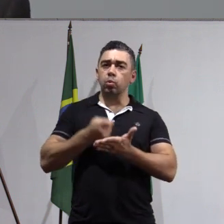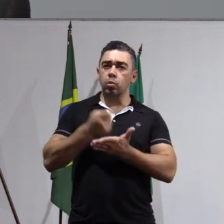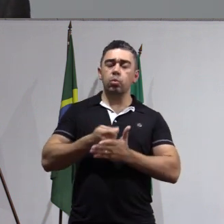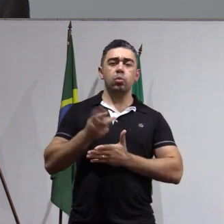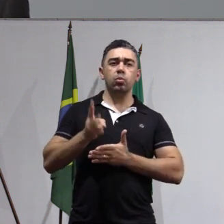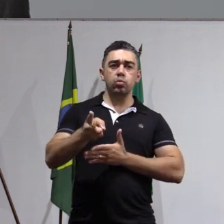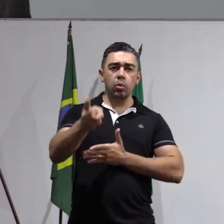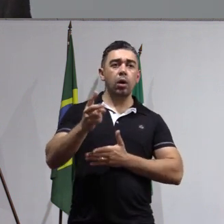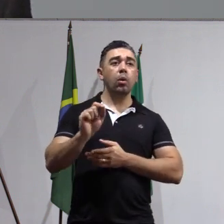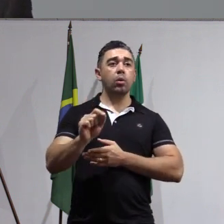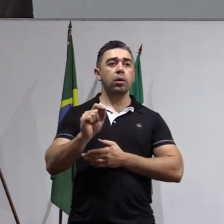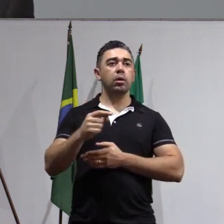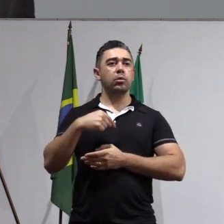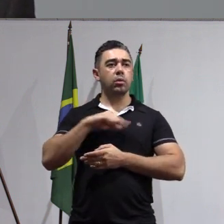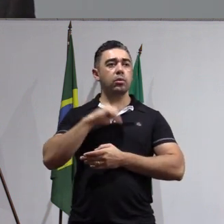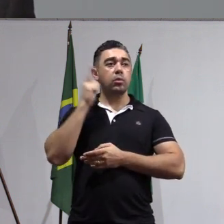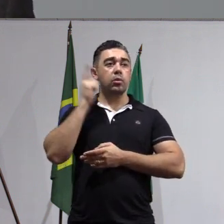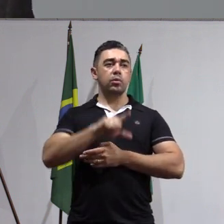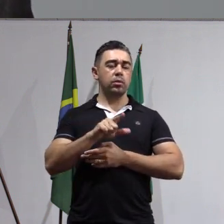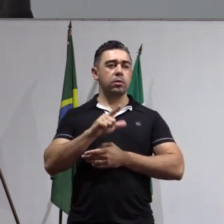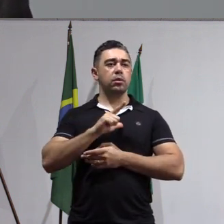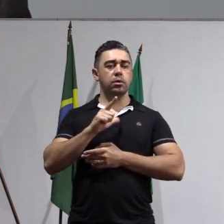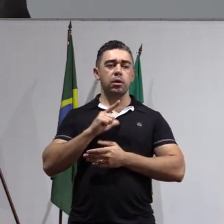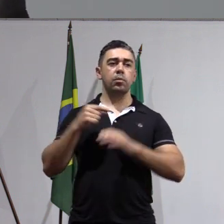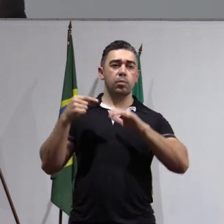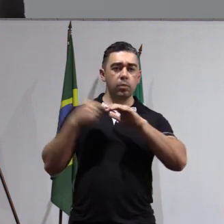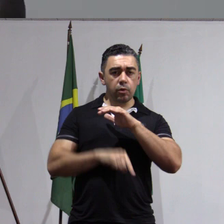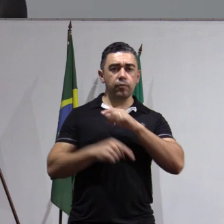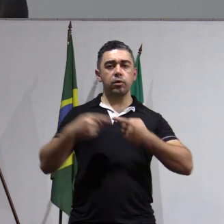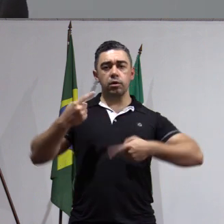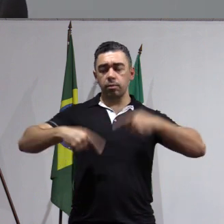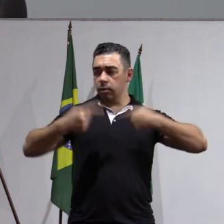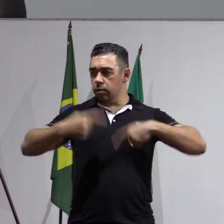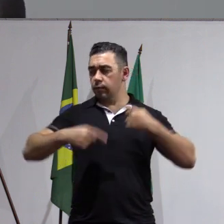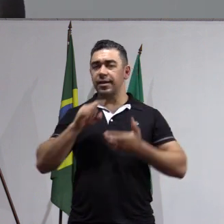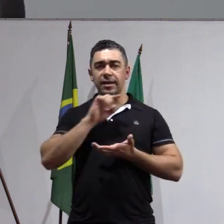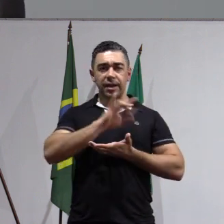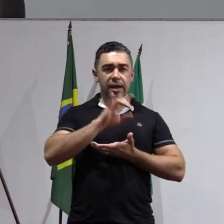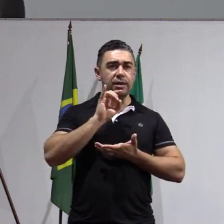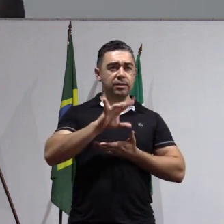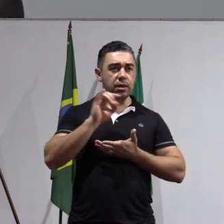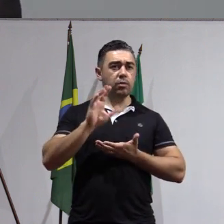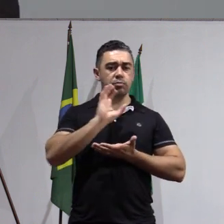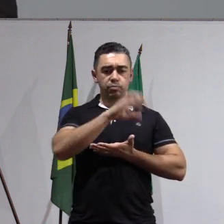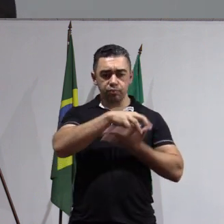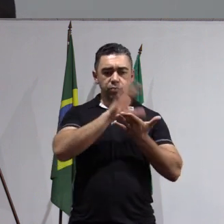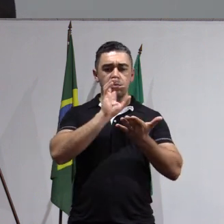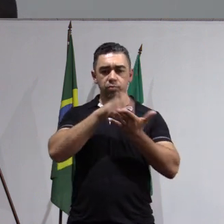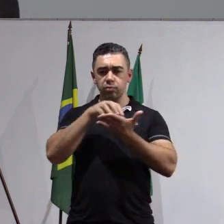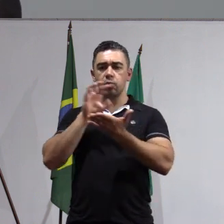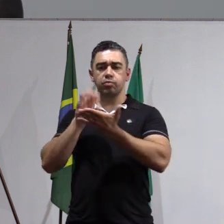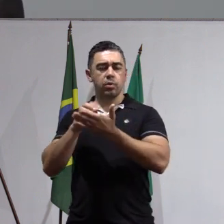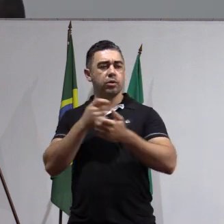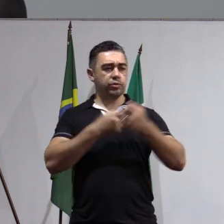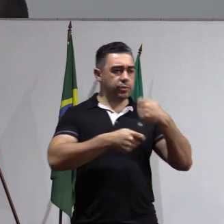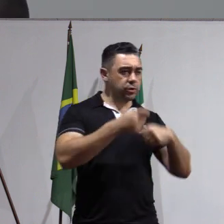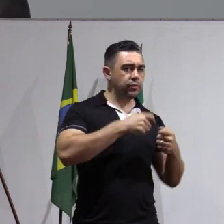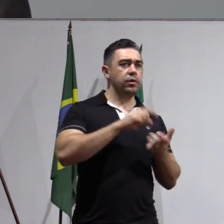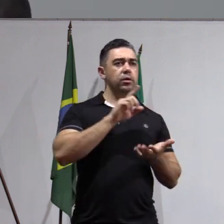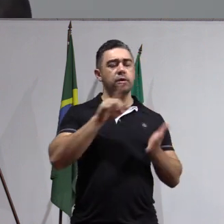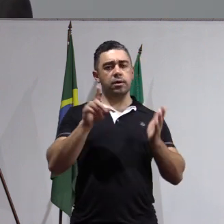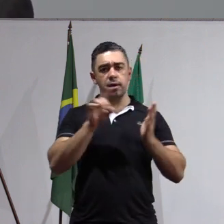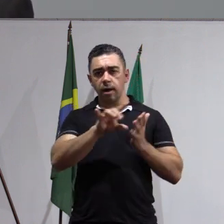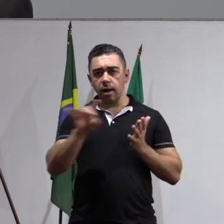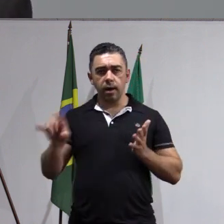possa capilarizar e aprofundar esse debate em cada uma das instâncias administrativas, nas entidades,